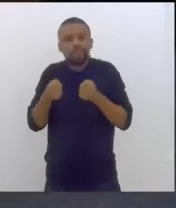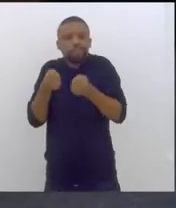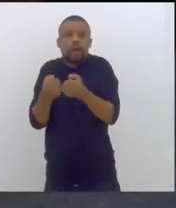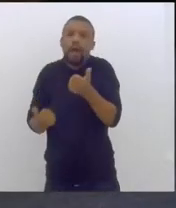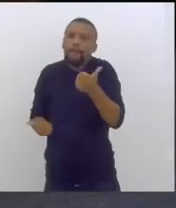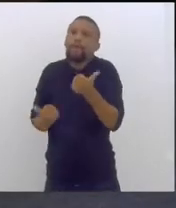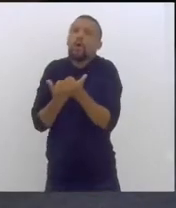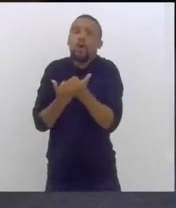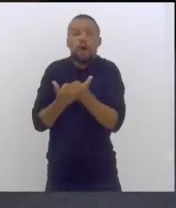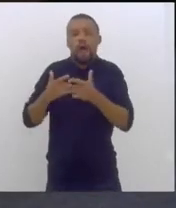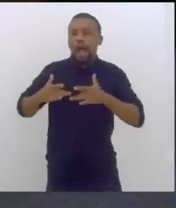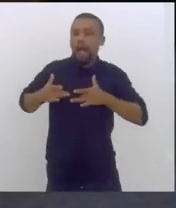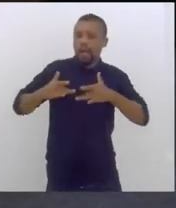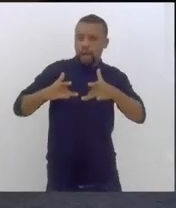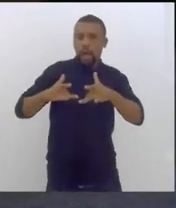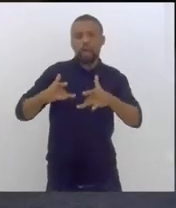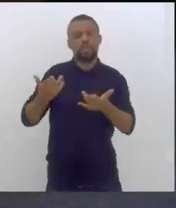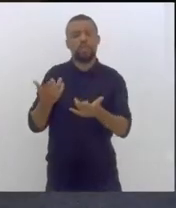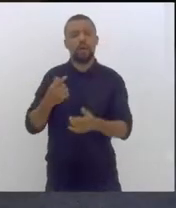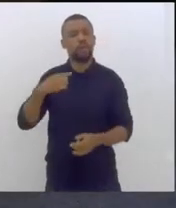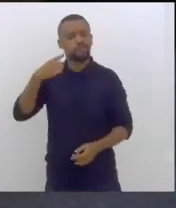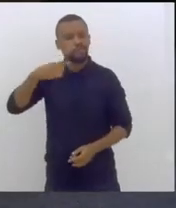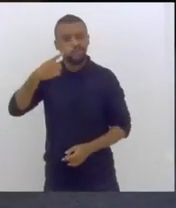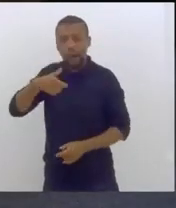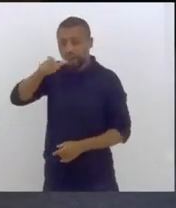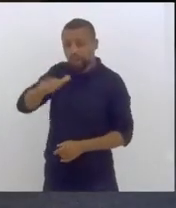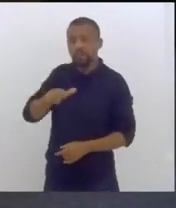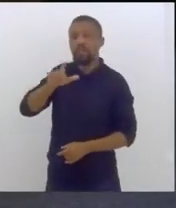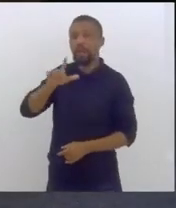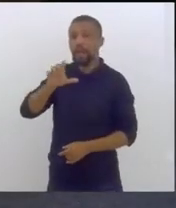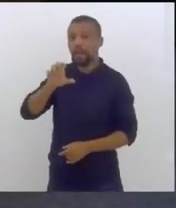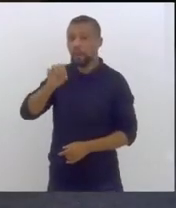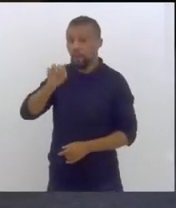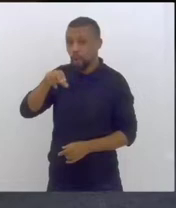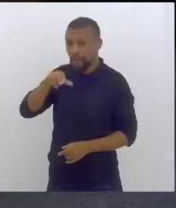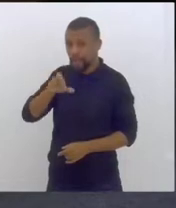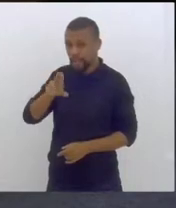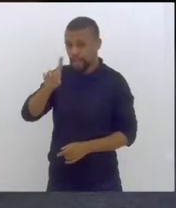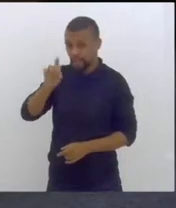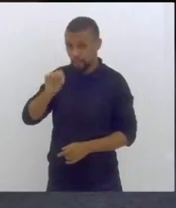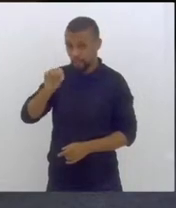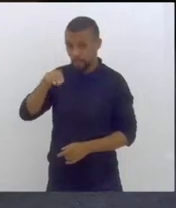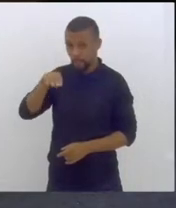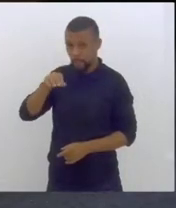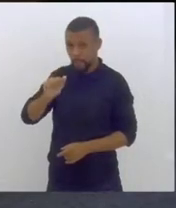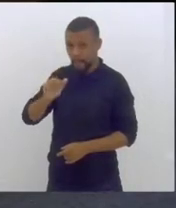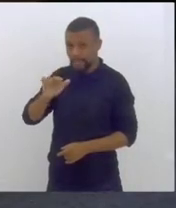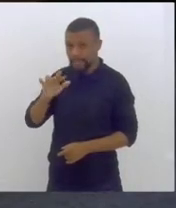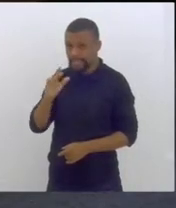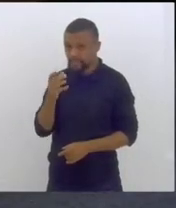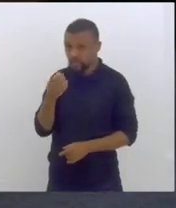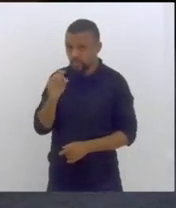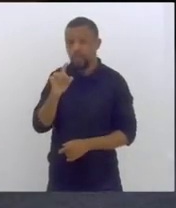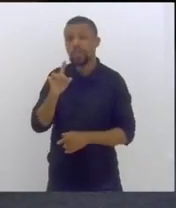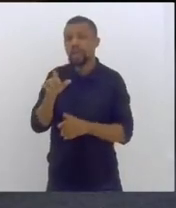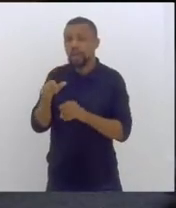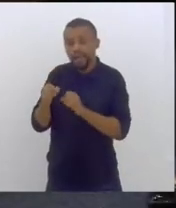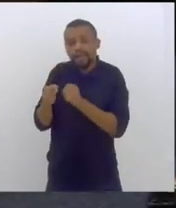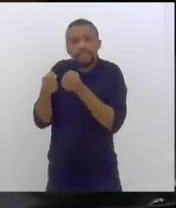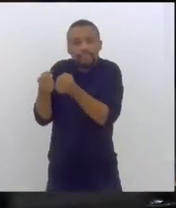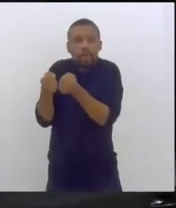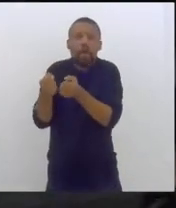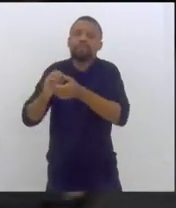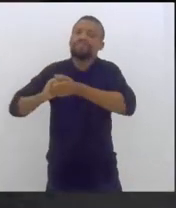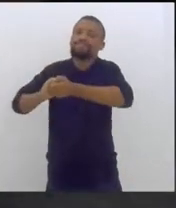e todos os momentos o advogado Leonardo Marinho que defendeu a categoria nesta nação junto ao tribunal é